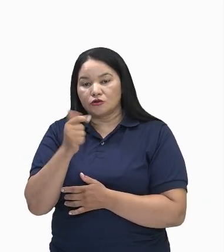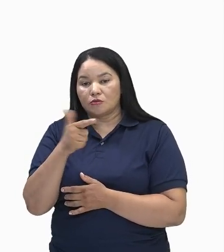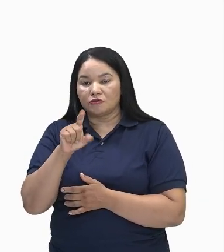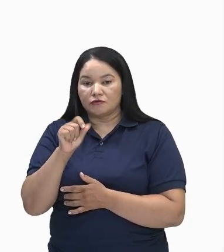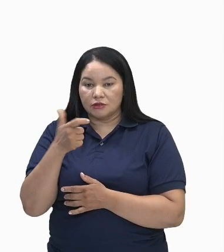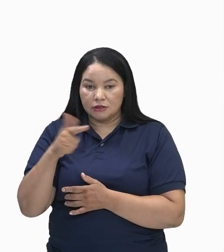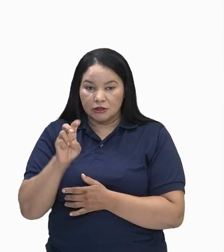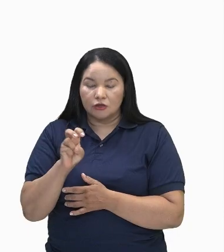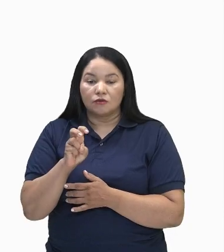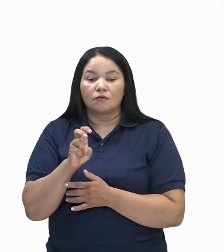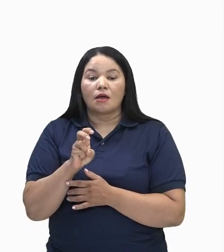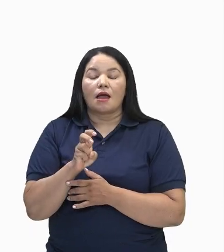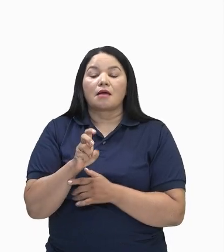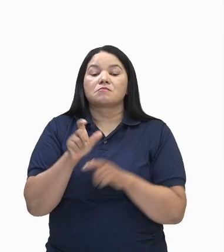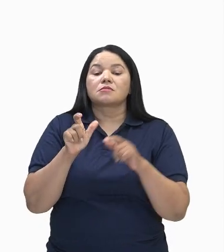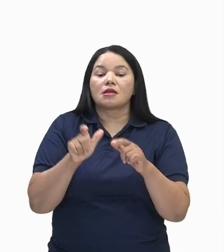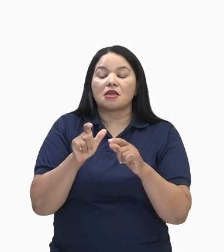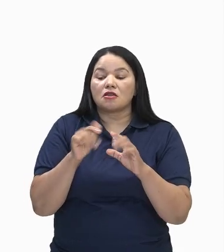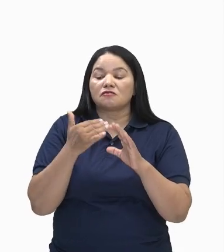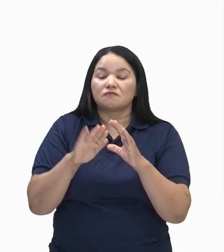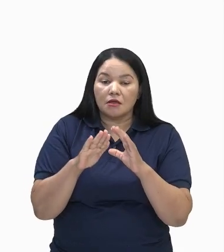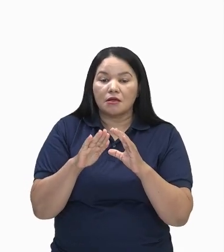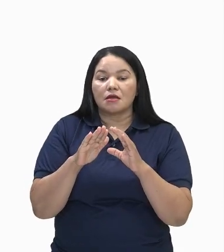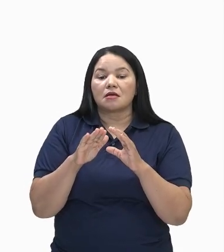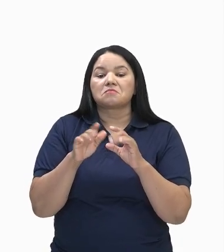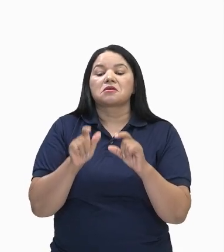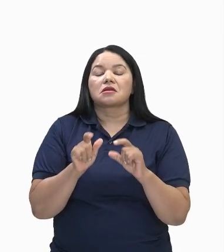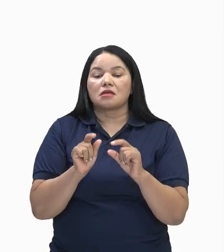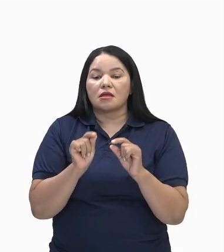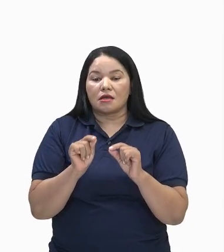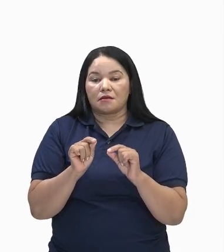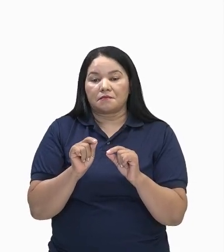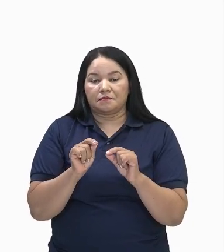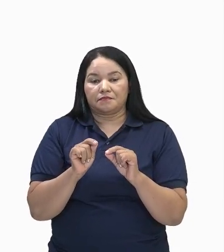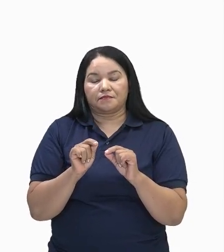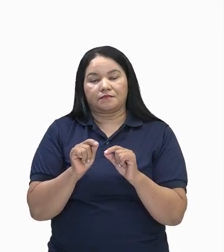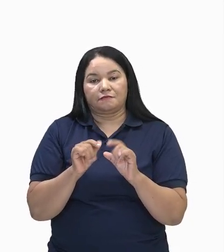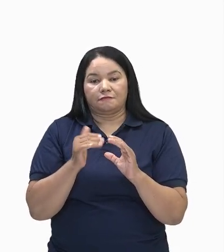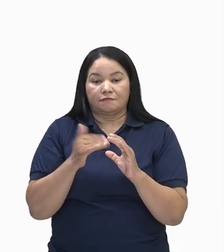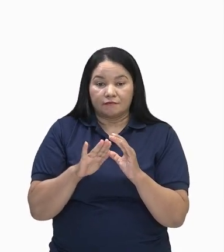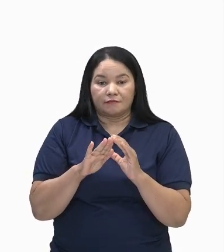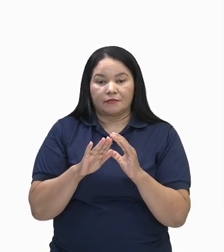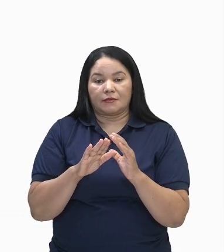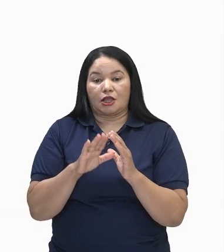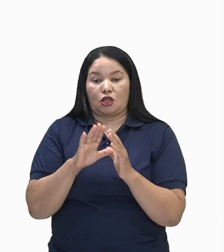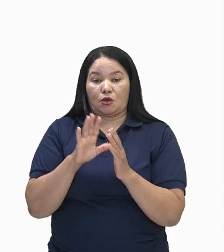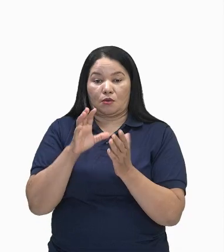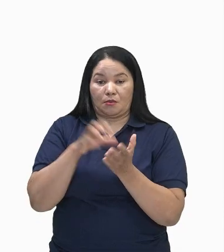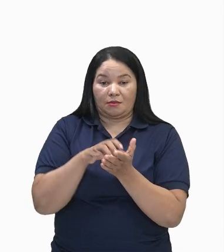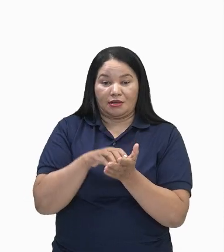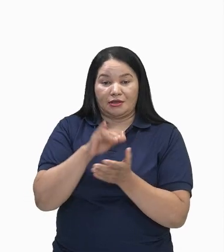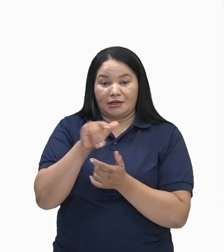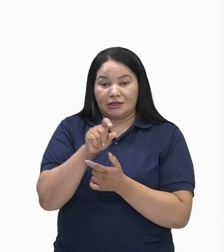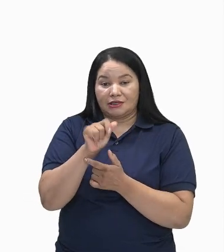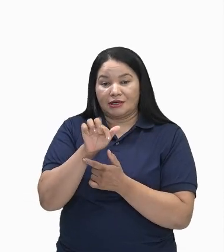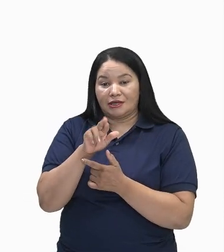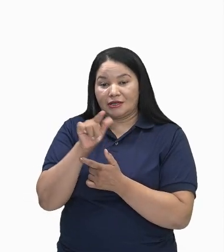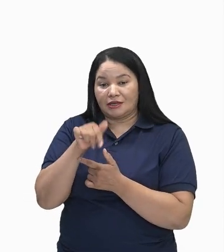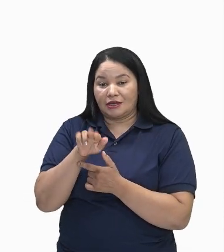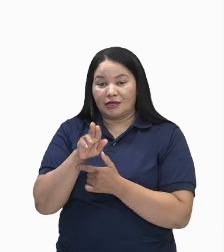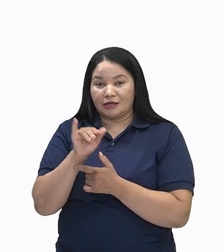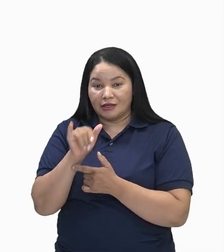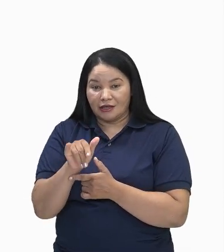Para quem eu vou enviar a minha reclamação? A Companhia Jaraqui de